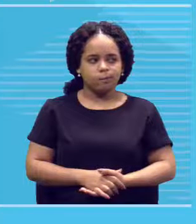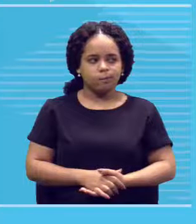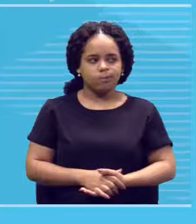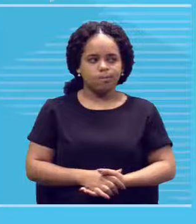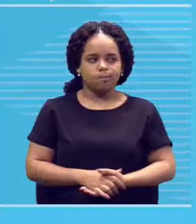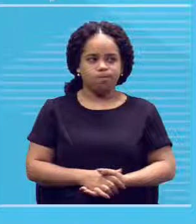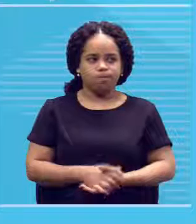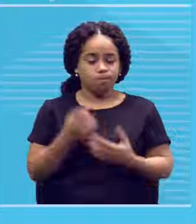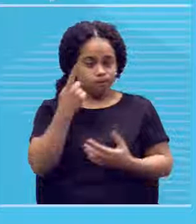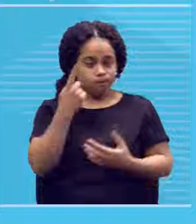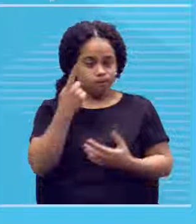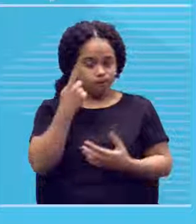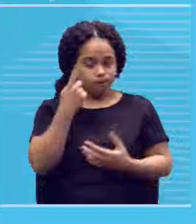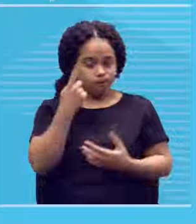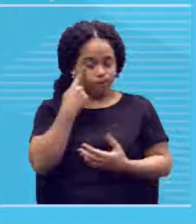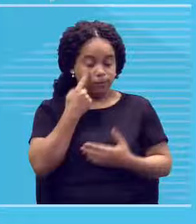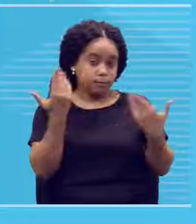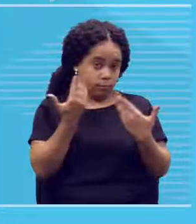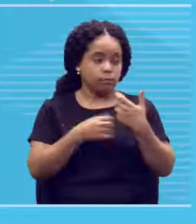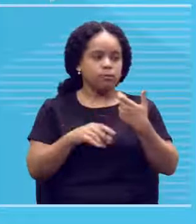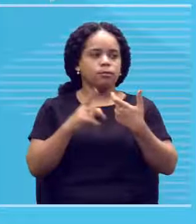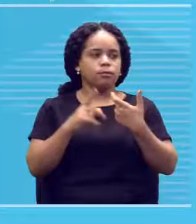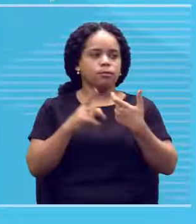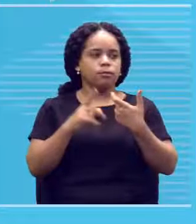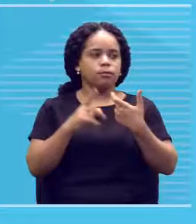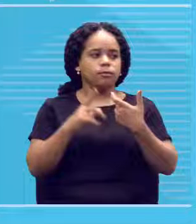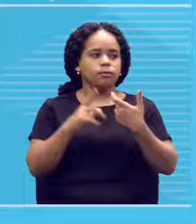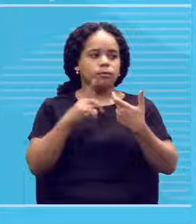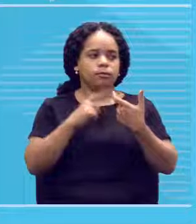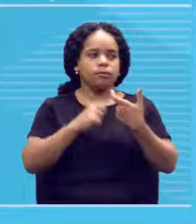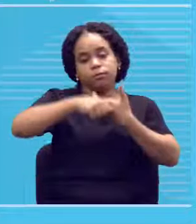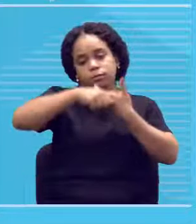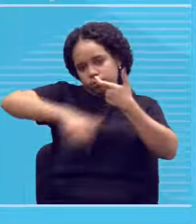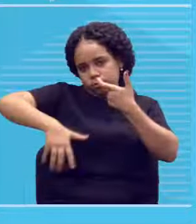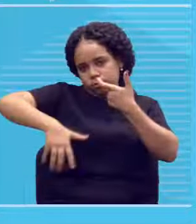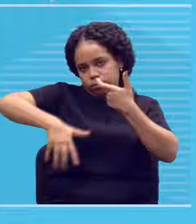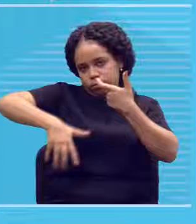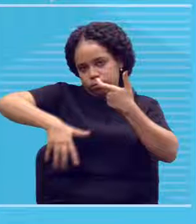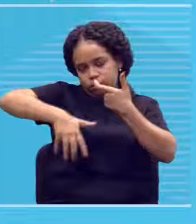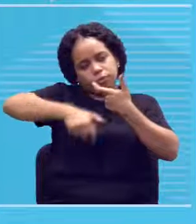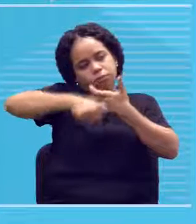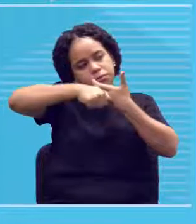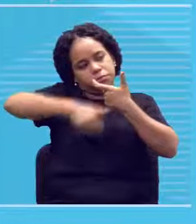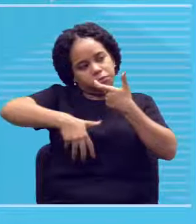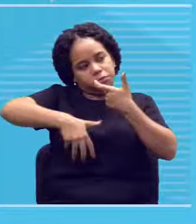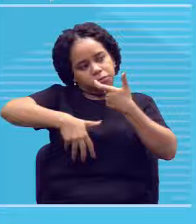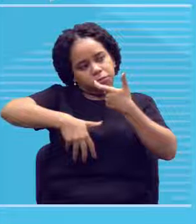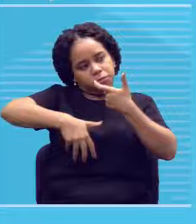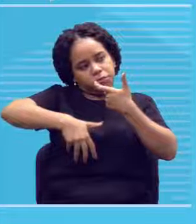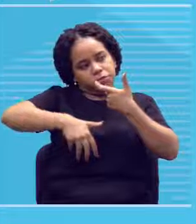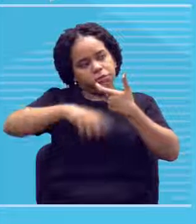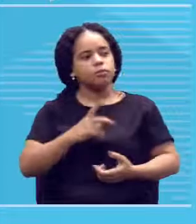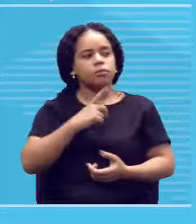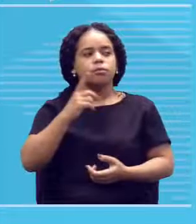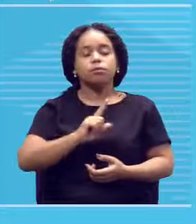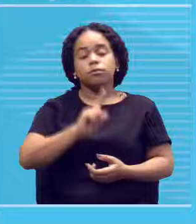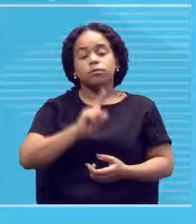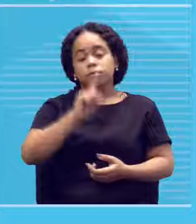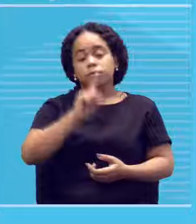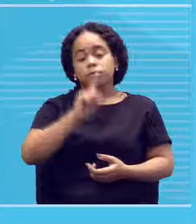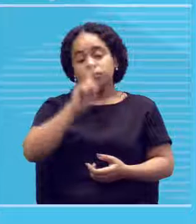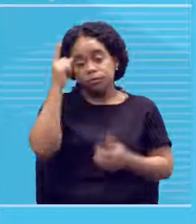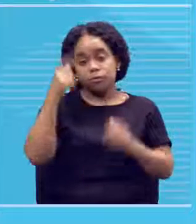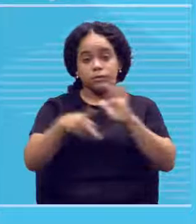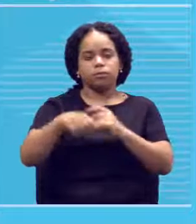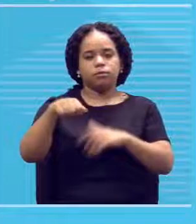e a Olha aí os hiperônimos hiper Hiper né vai ter a ideia